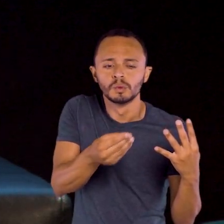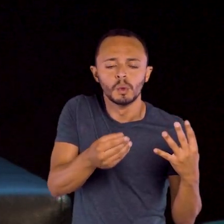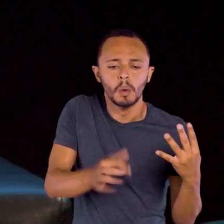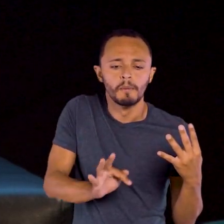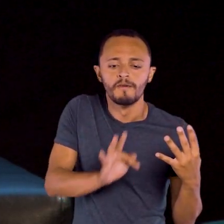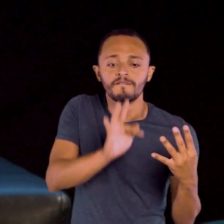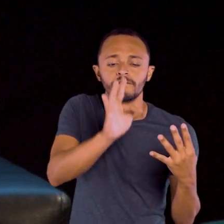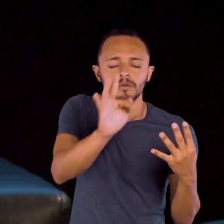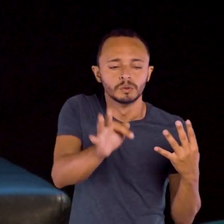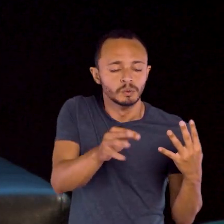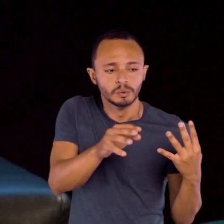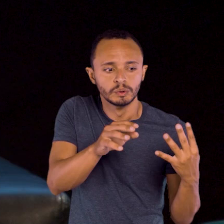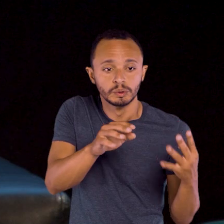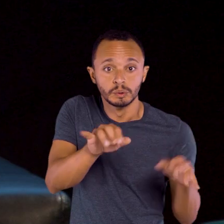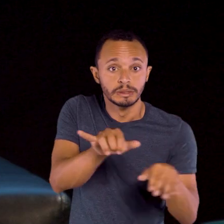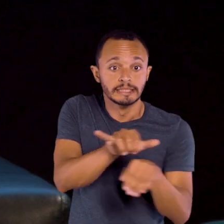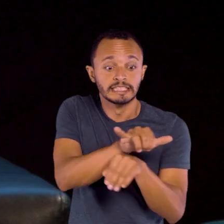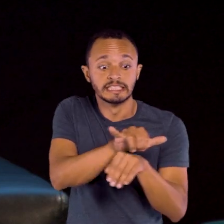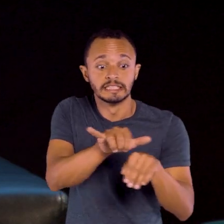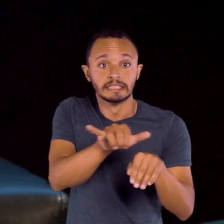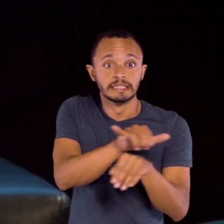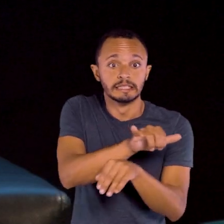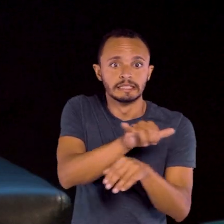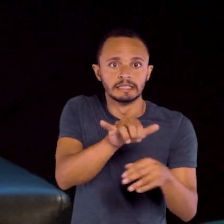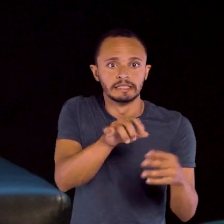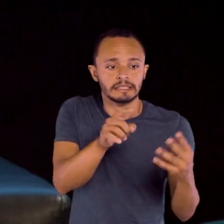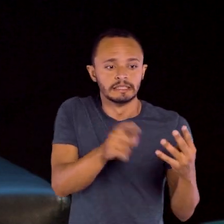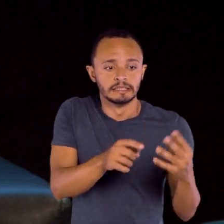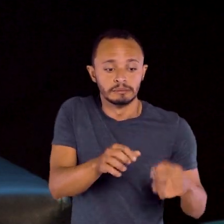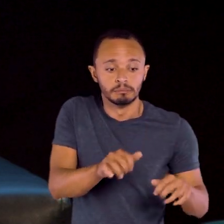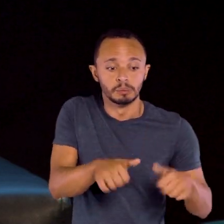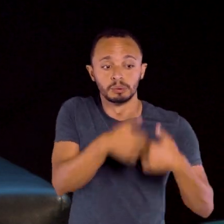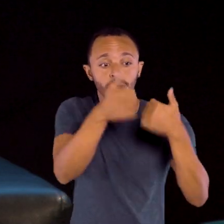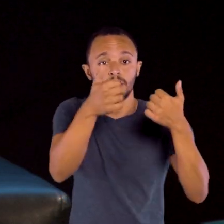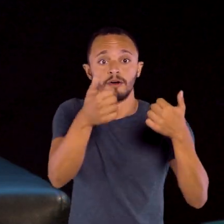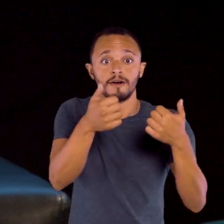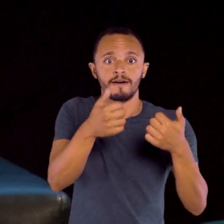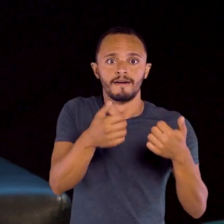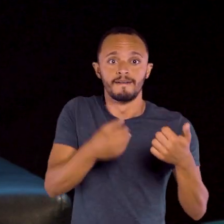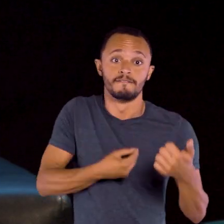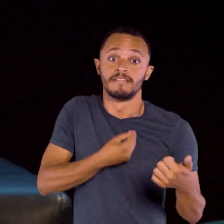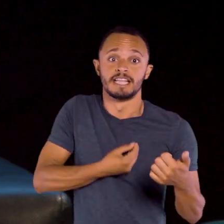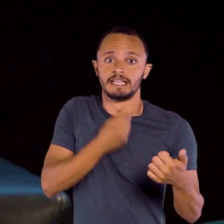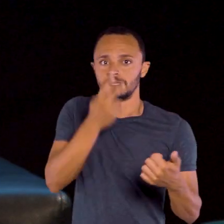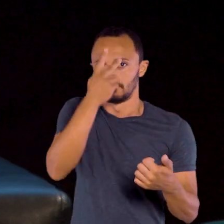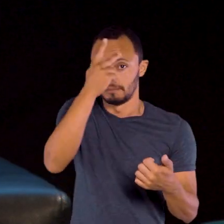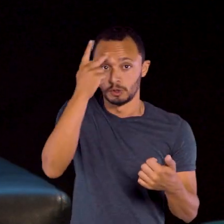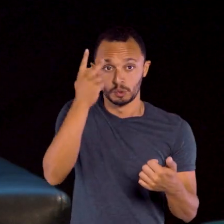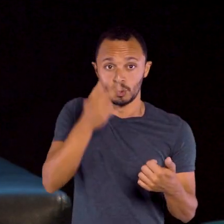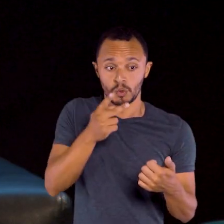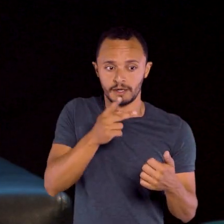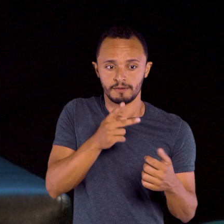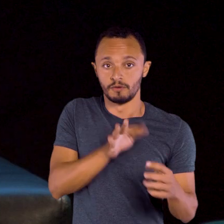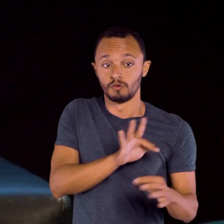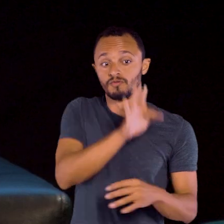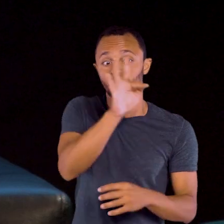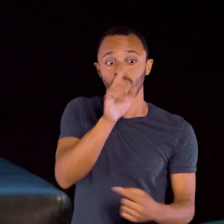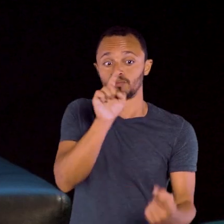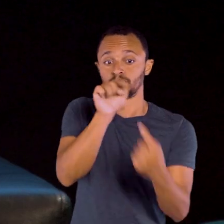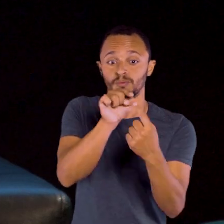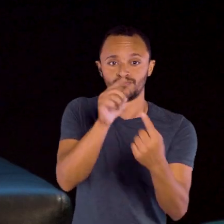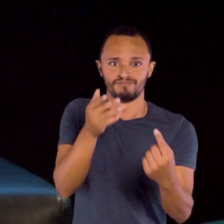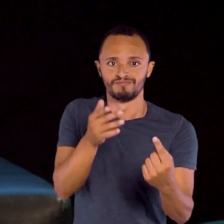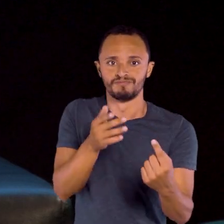pouco subverter as expectativas com relação ao destino dessas pessoas aqui. Porque